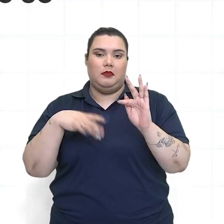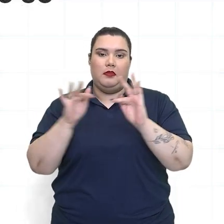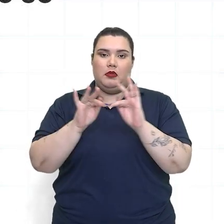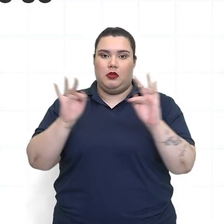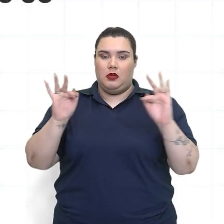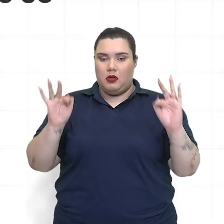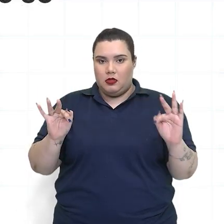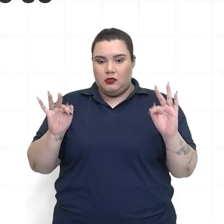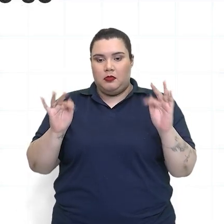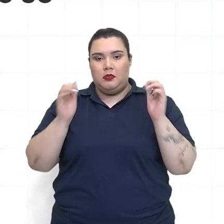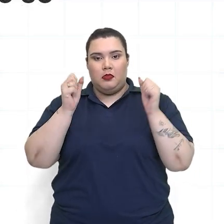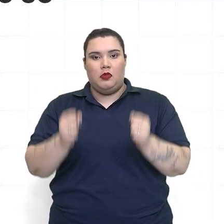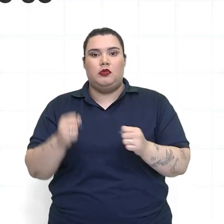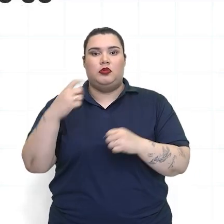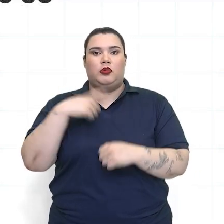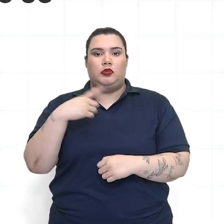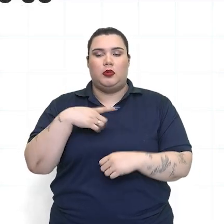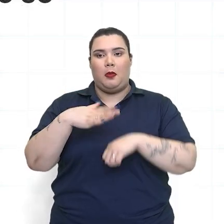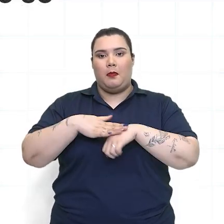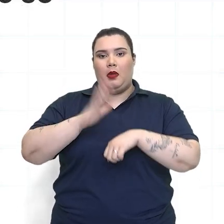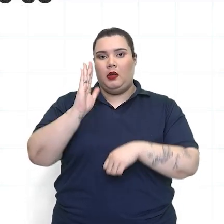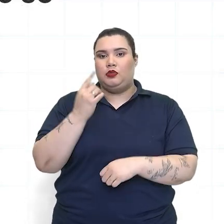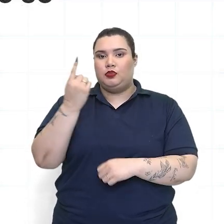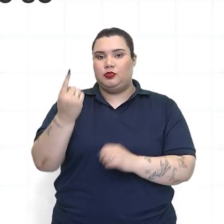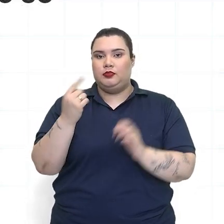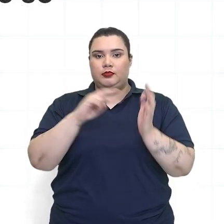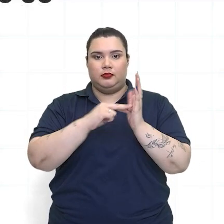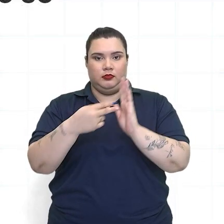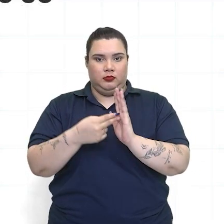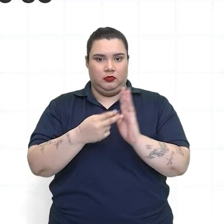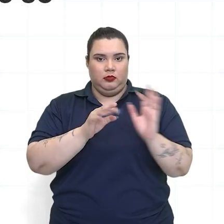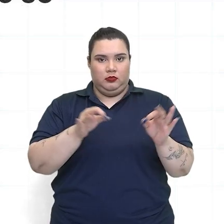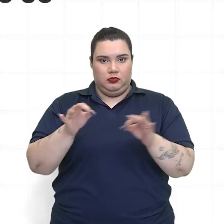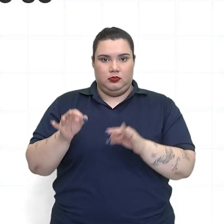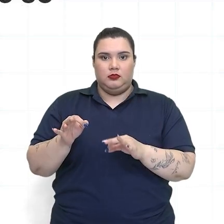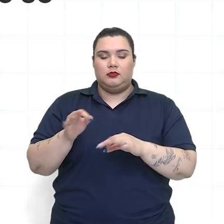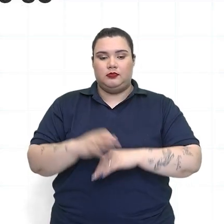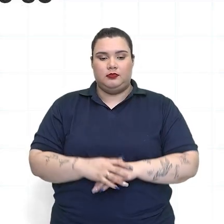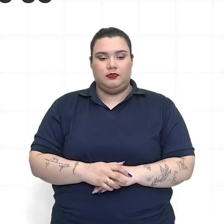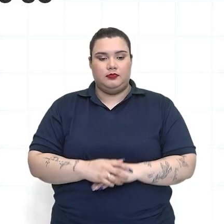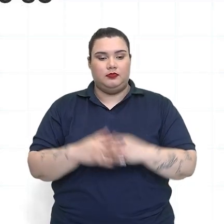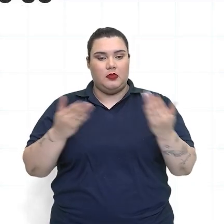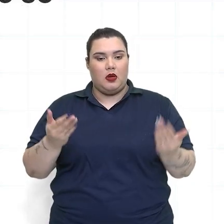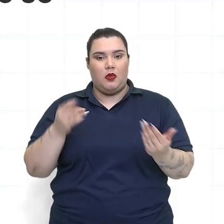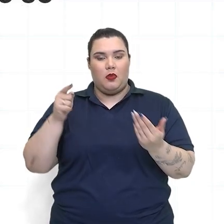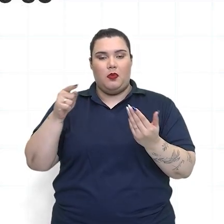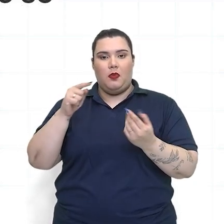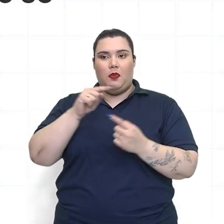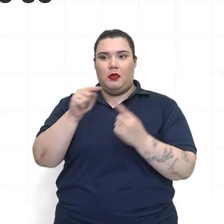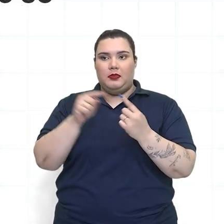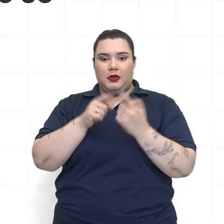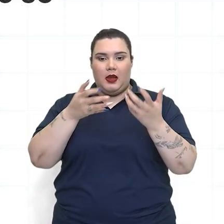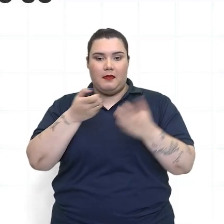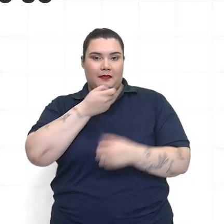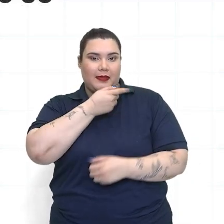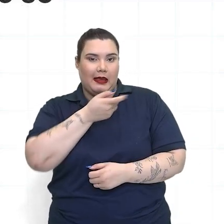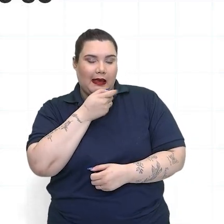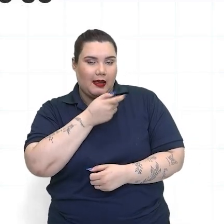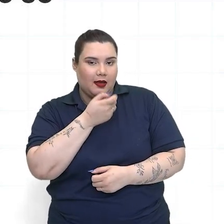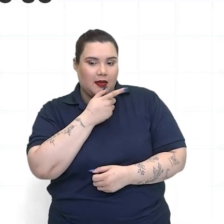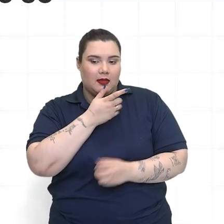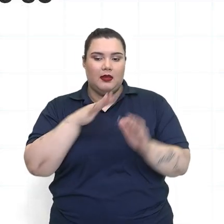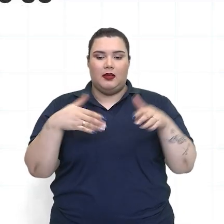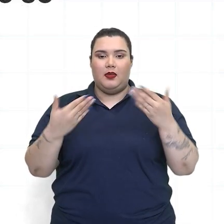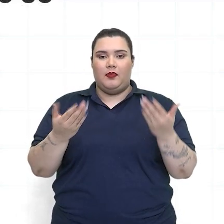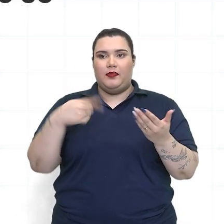ela pode provocar mais de um sentido. E aí, no caso, a intenção é gerar humor, você vai imaginar